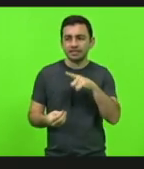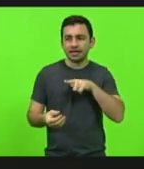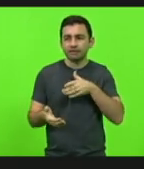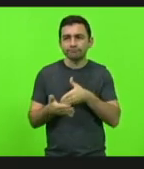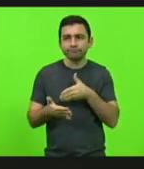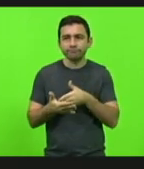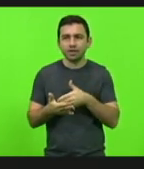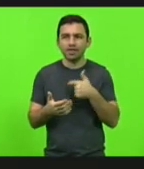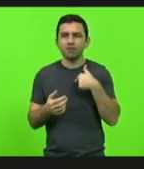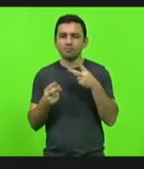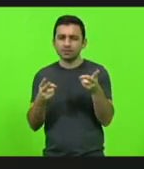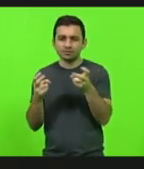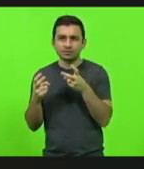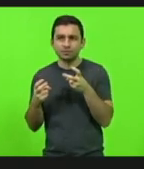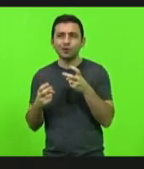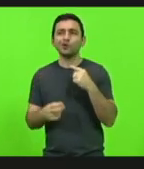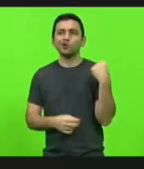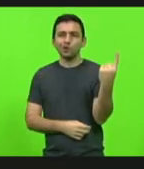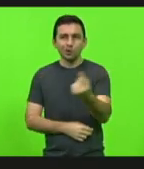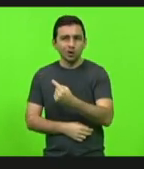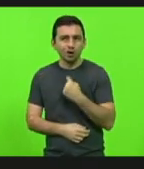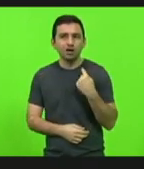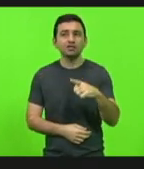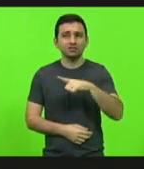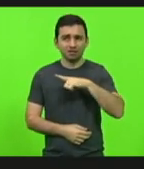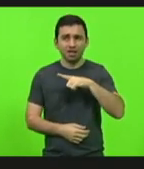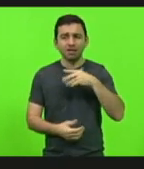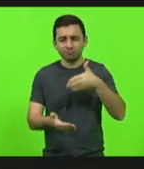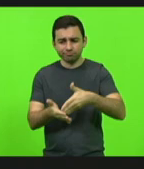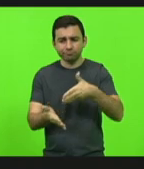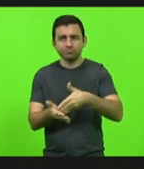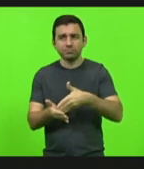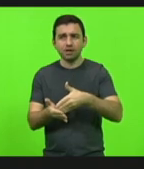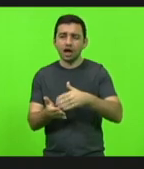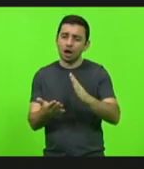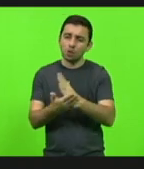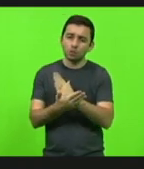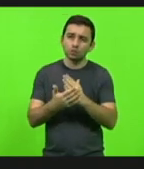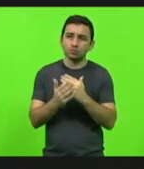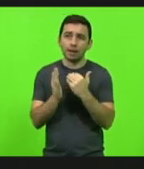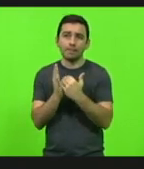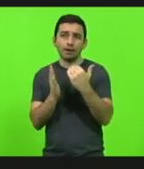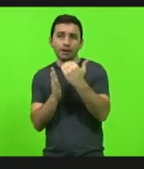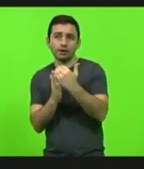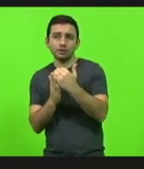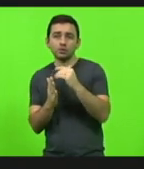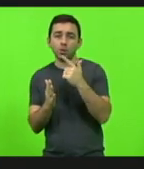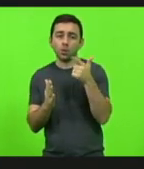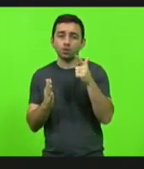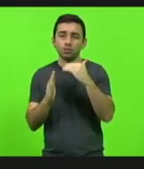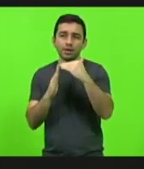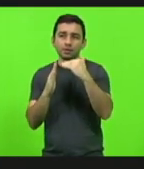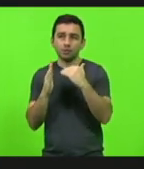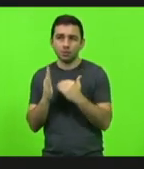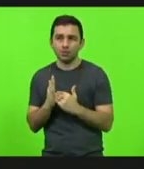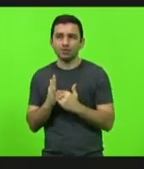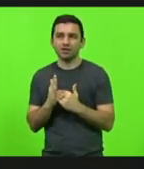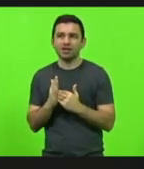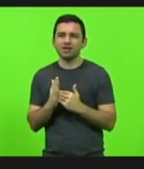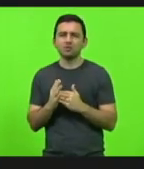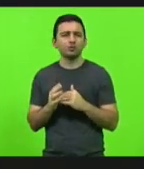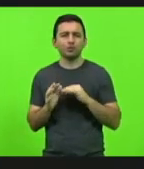porque eu percebo assim Todos nós temos limitações em maior ou menor grau é Todos nós temos